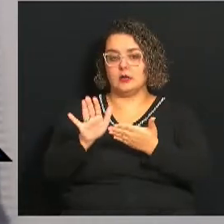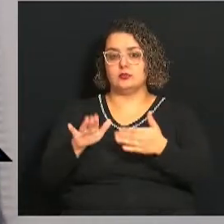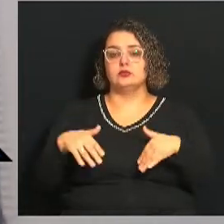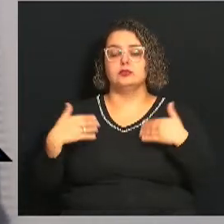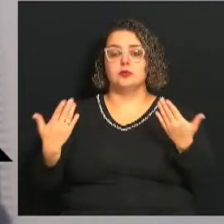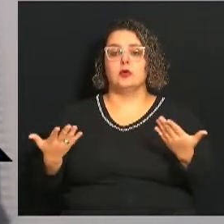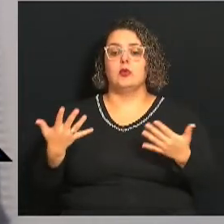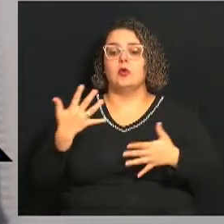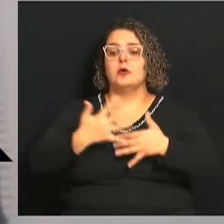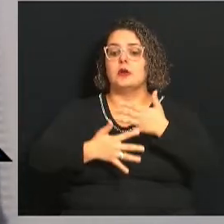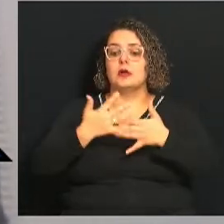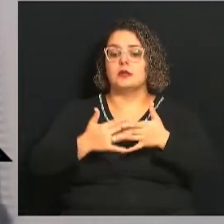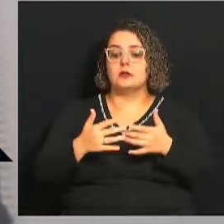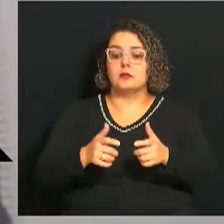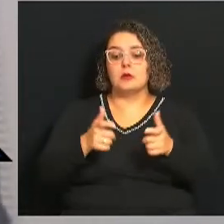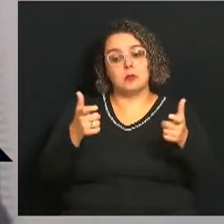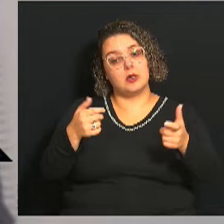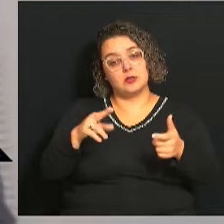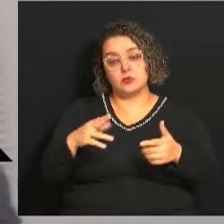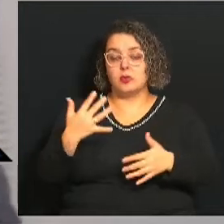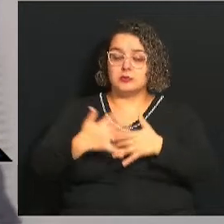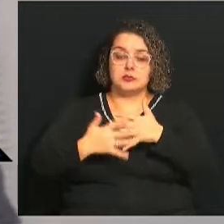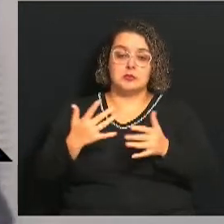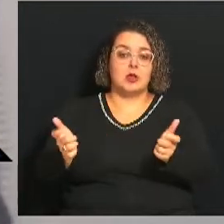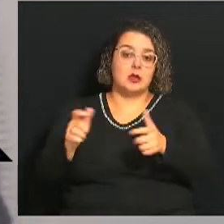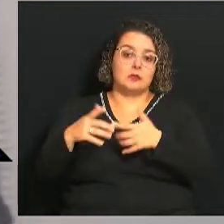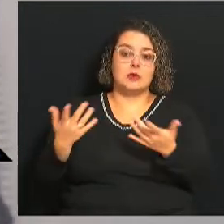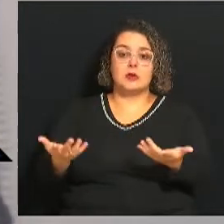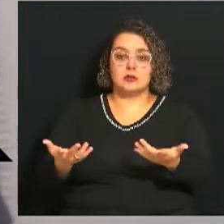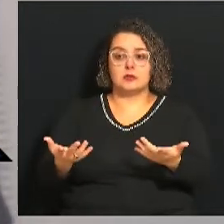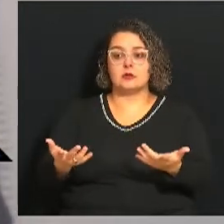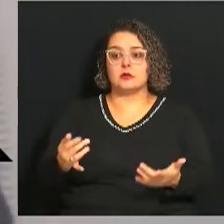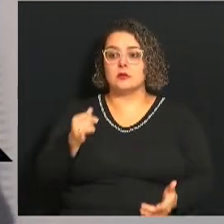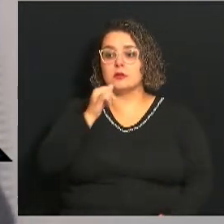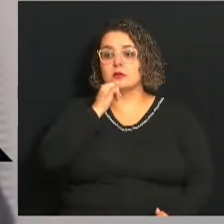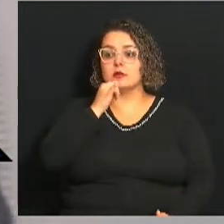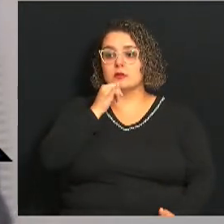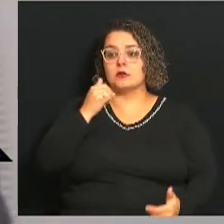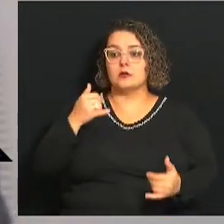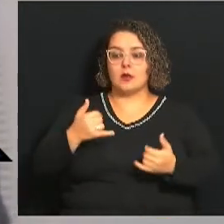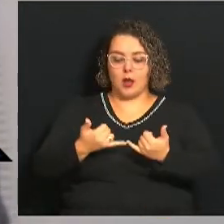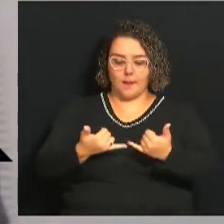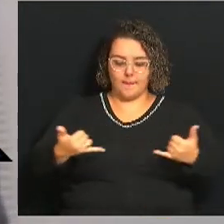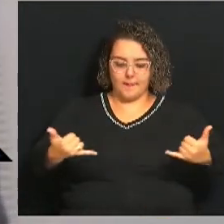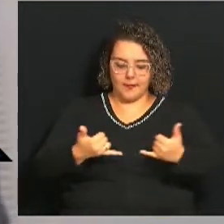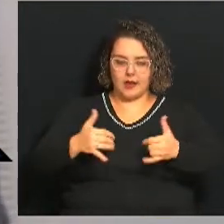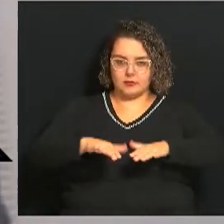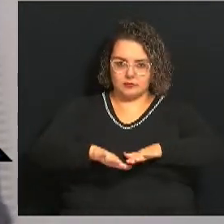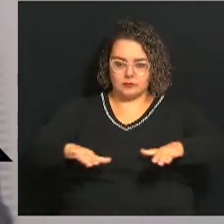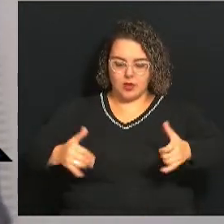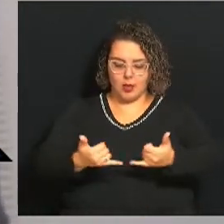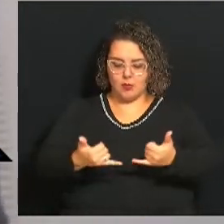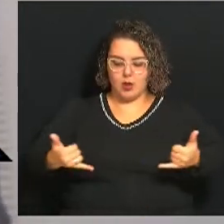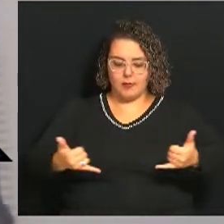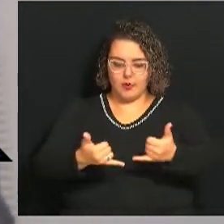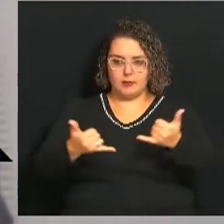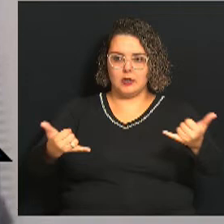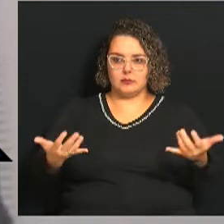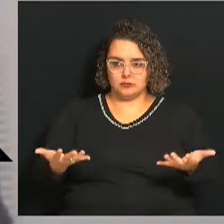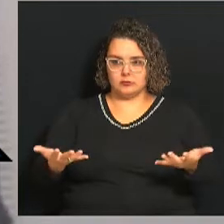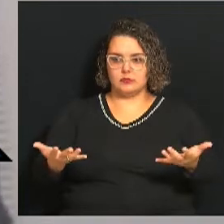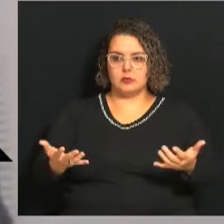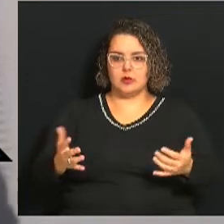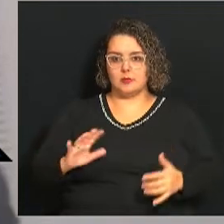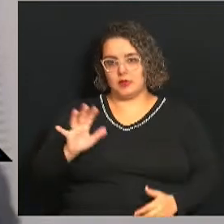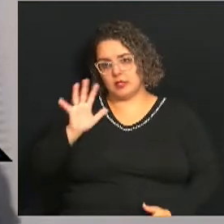atrapalha mais ou menos, né? Qual que seria, então, assim, vamos dizer que a fiação enterrada a gente sabe que é bem mais caro, mas ao mesmo tempo que ela é mais cara,